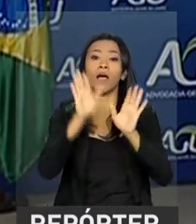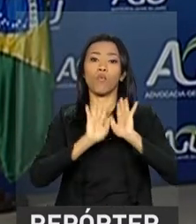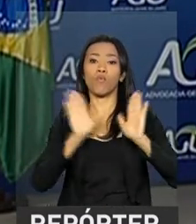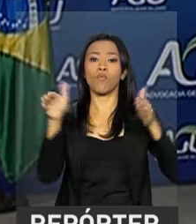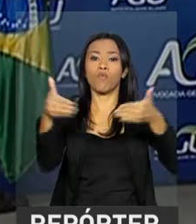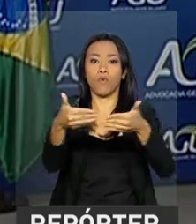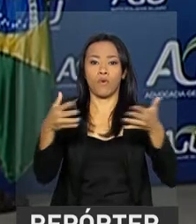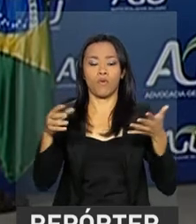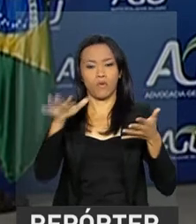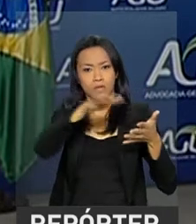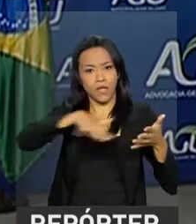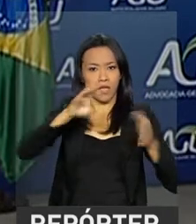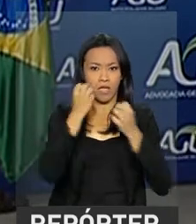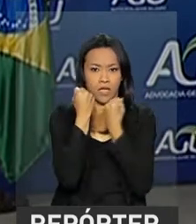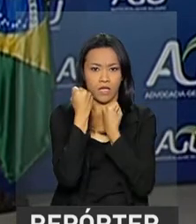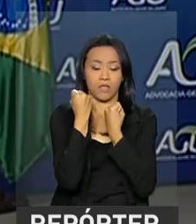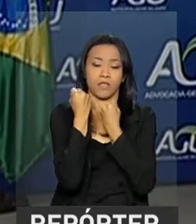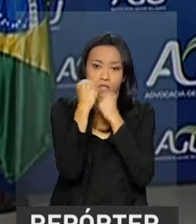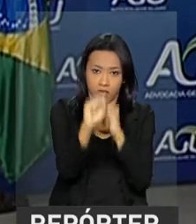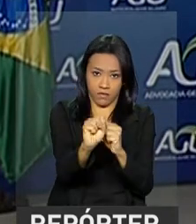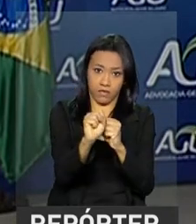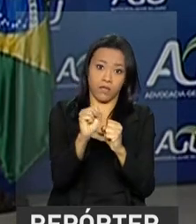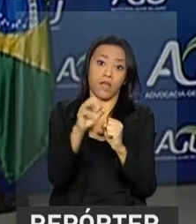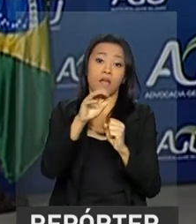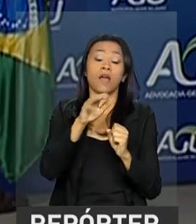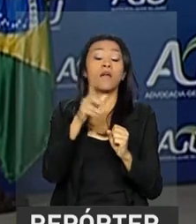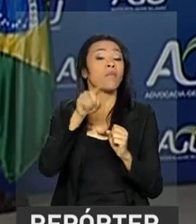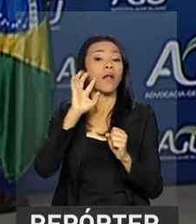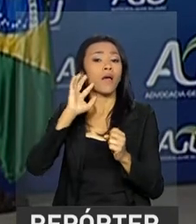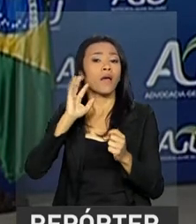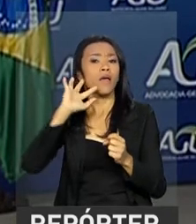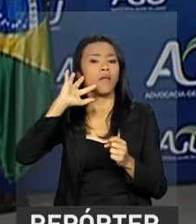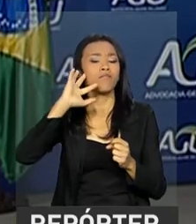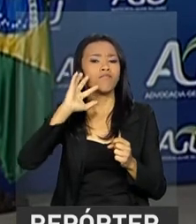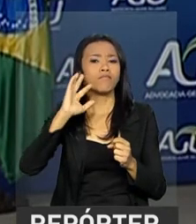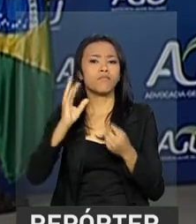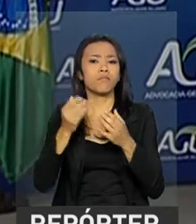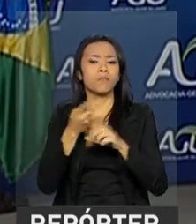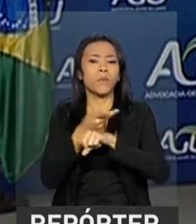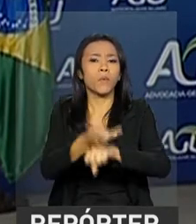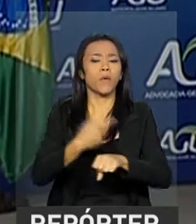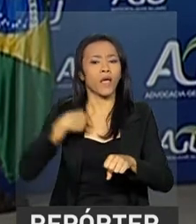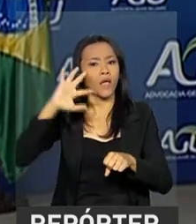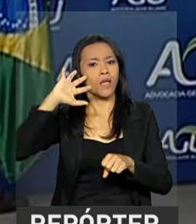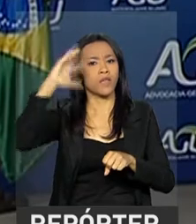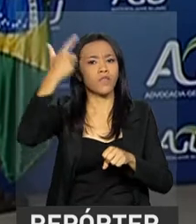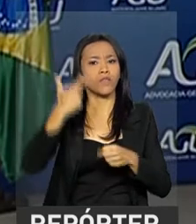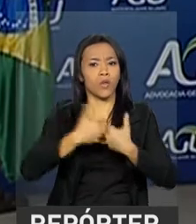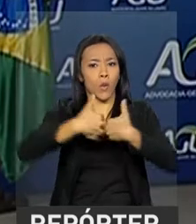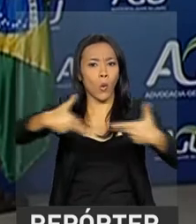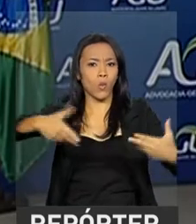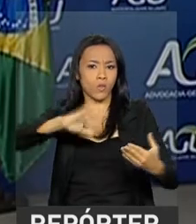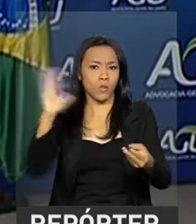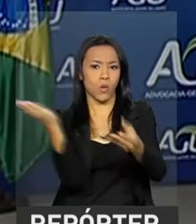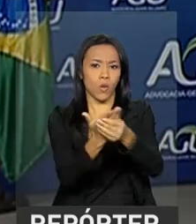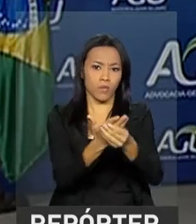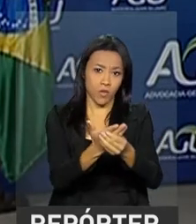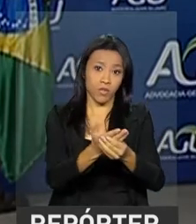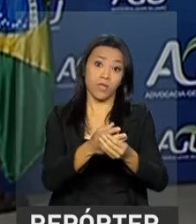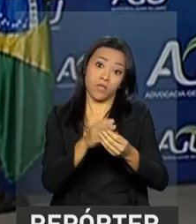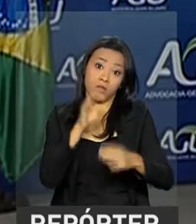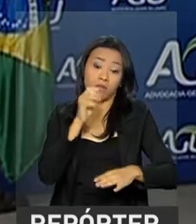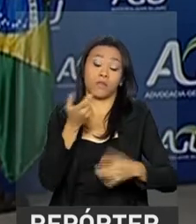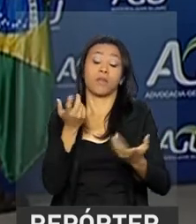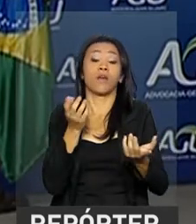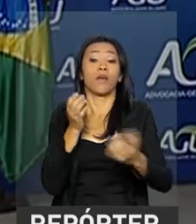entre outras atribuições deve buscar aí soluções alternativas para conflitos judiciais entre a União e entre os